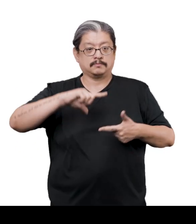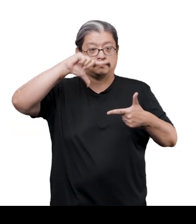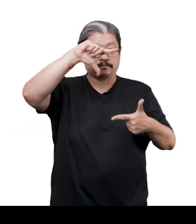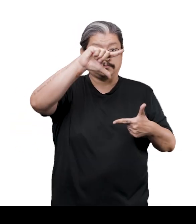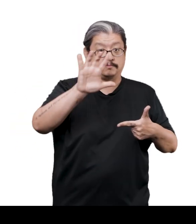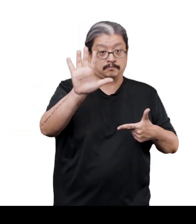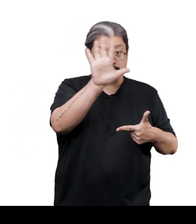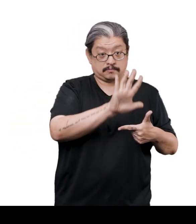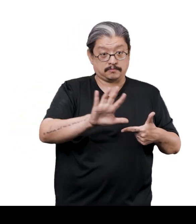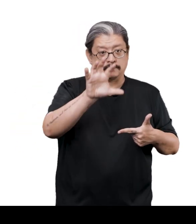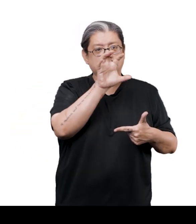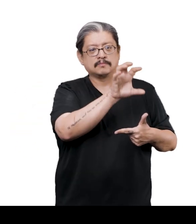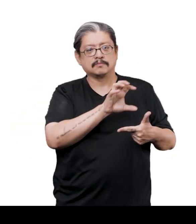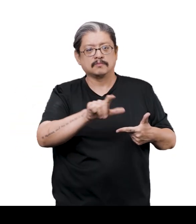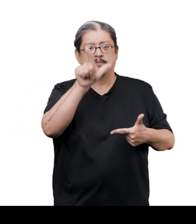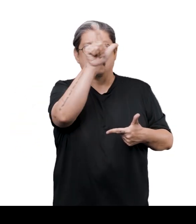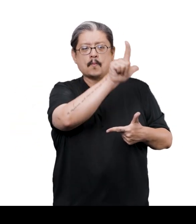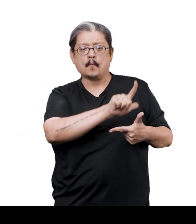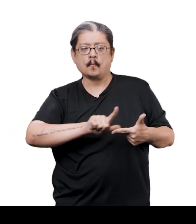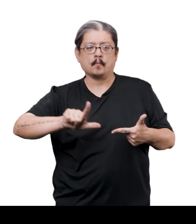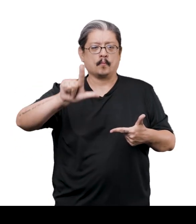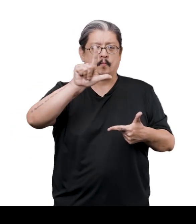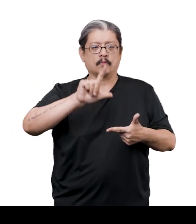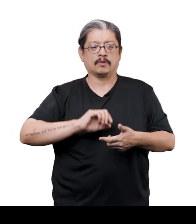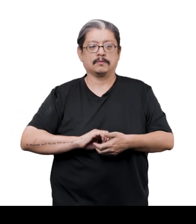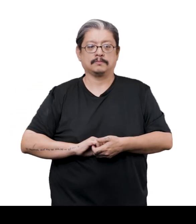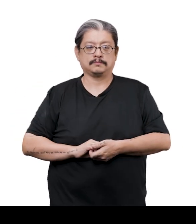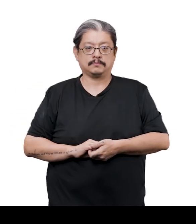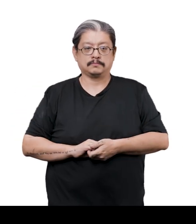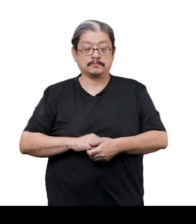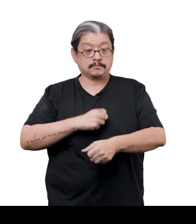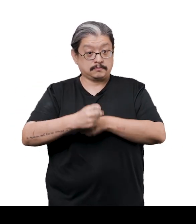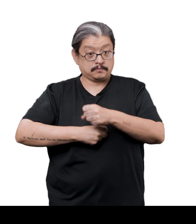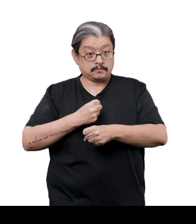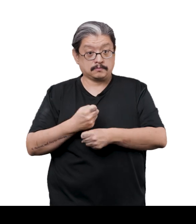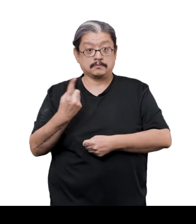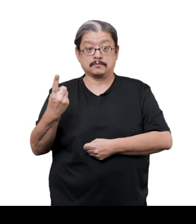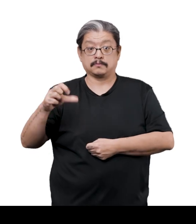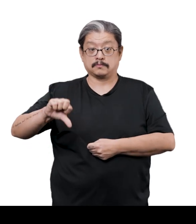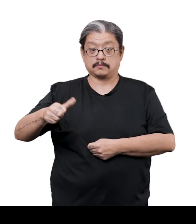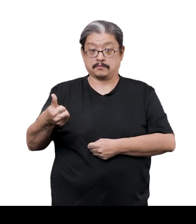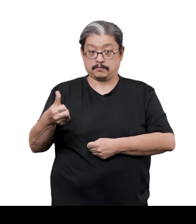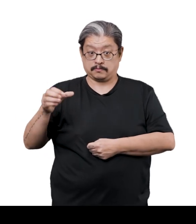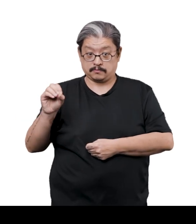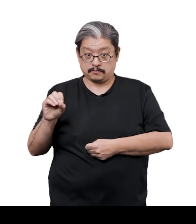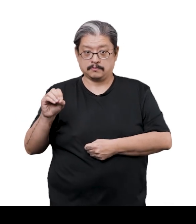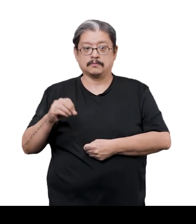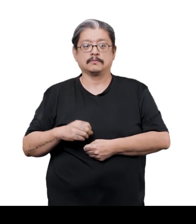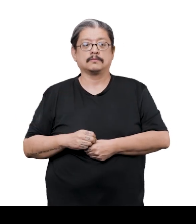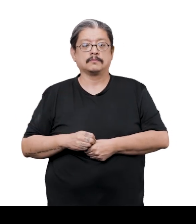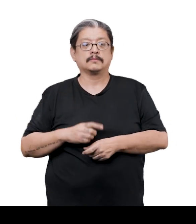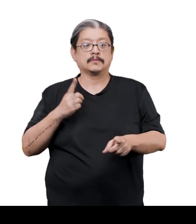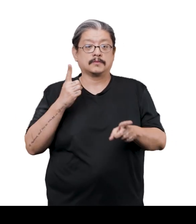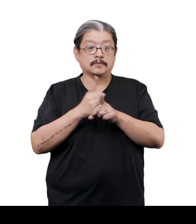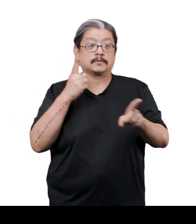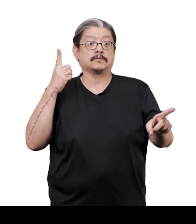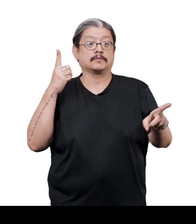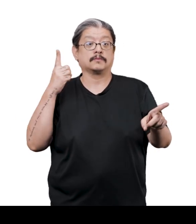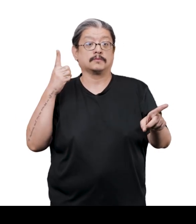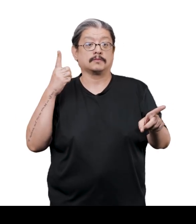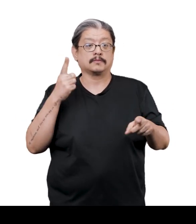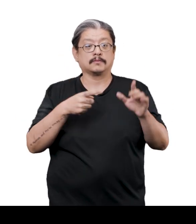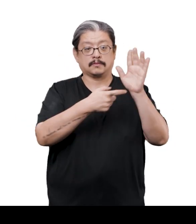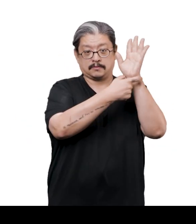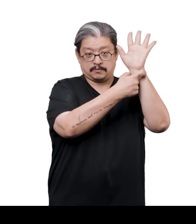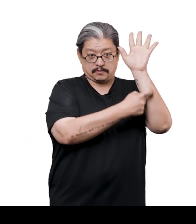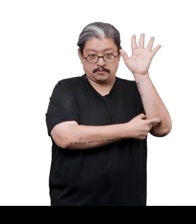vazio. Em 1964, destacam-se os trabalhos realizados com troncos encontrados em La